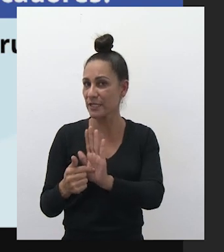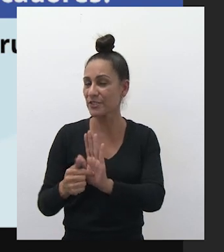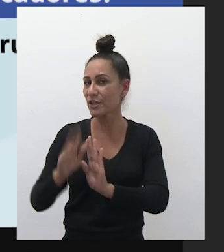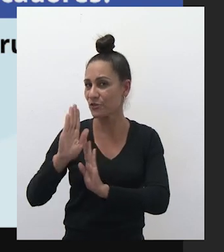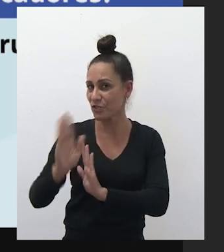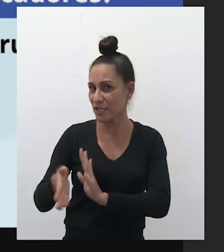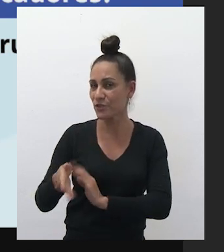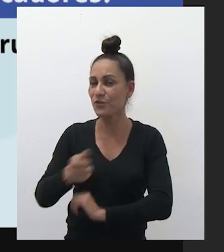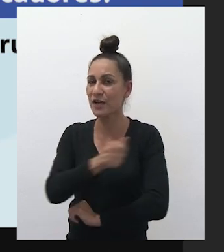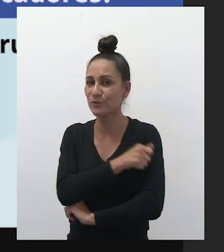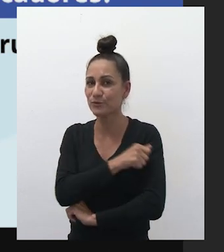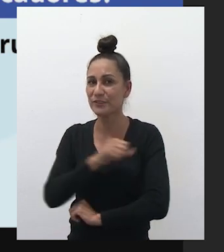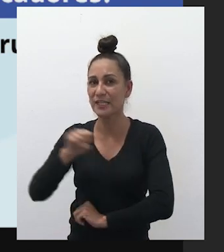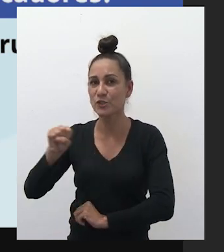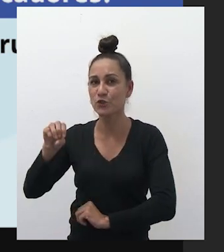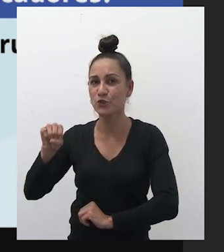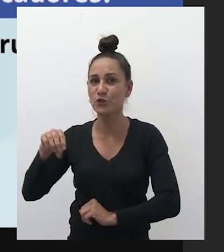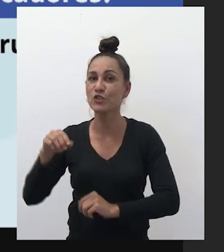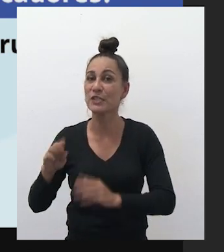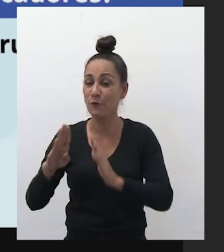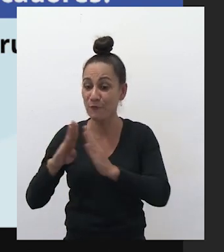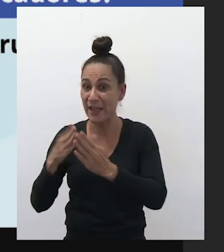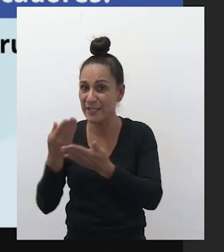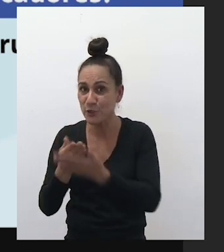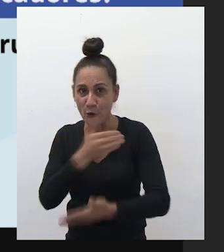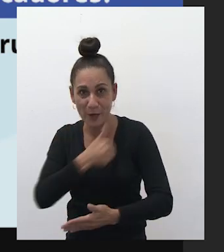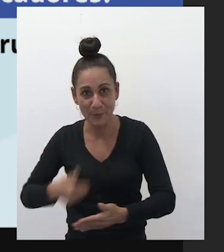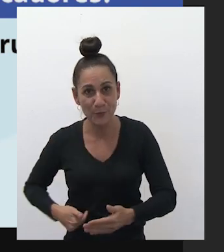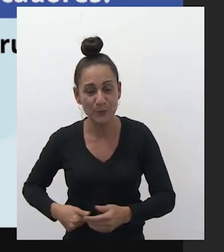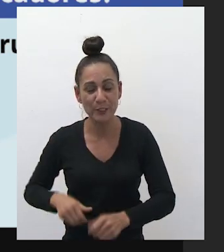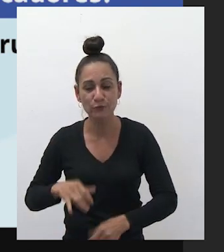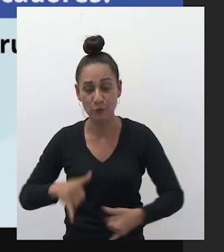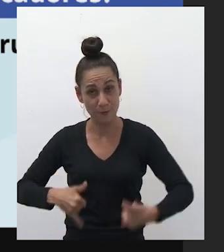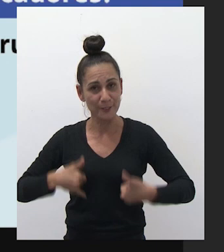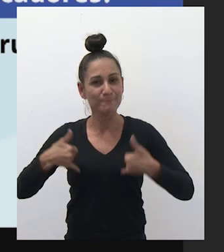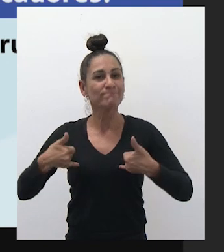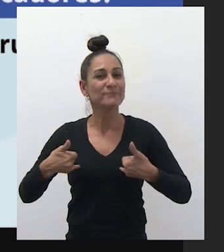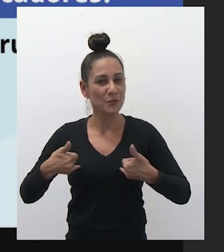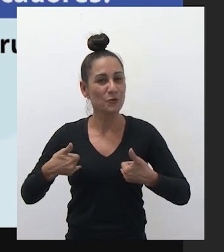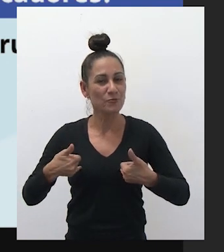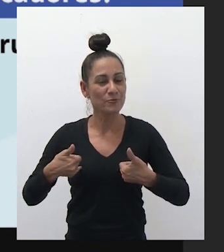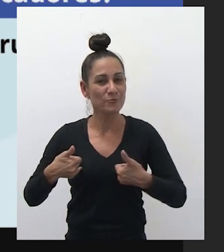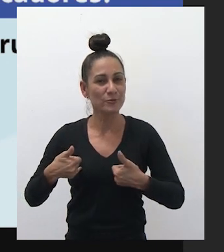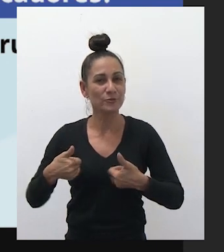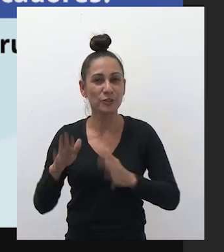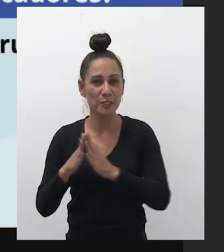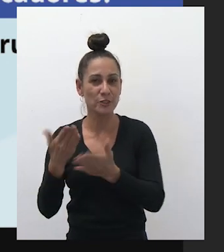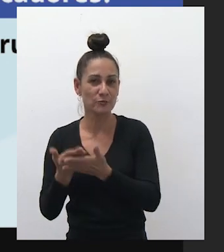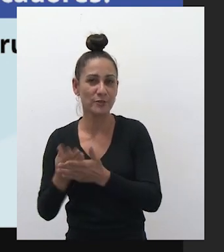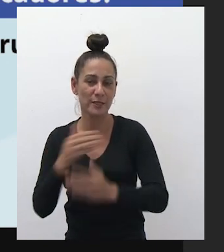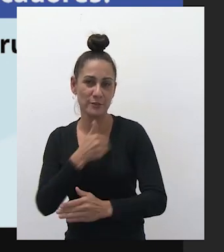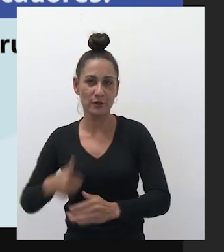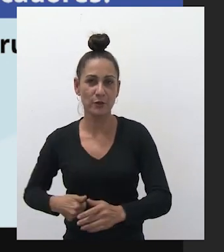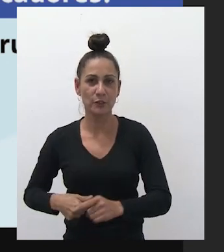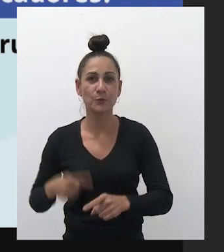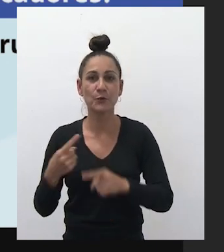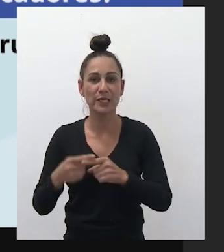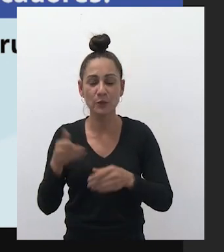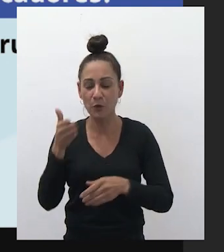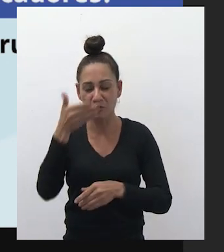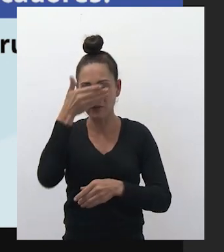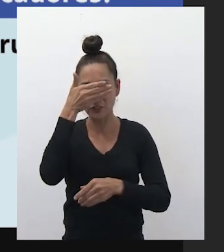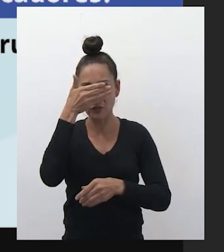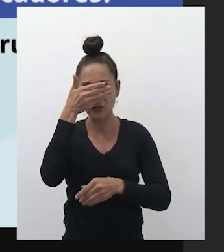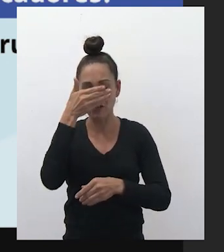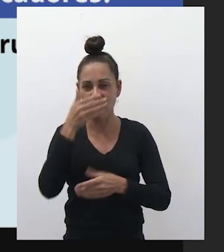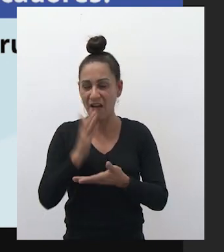sou filha da escola pública, eu sou mesmo, tenho muito orgulho disso. Mas é um dado que a gente também não pode negligenciar, não pode fechar os olhos e fingir que ele